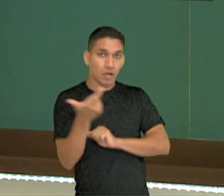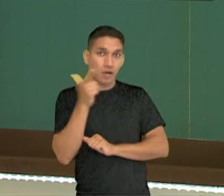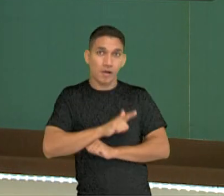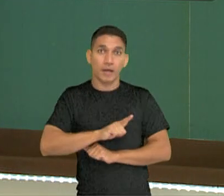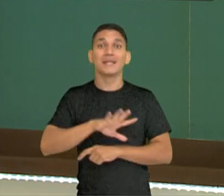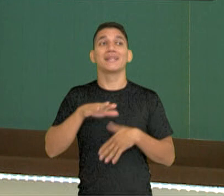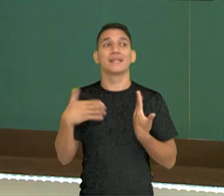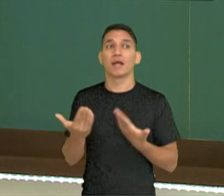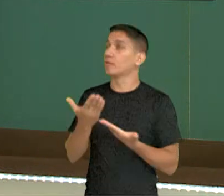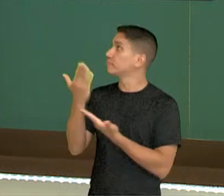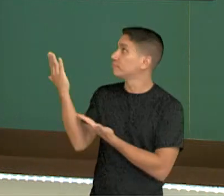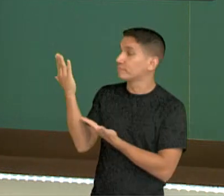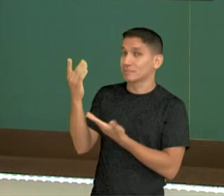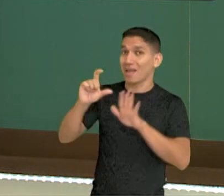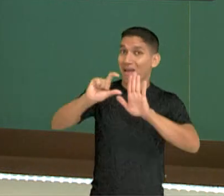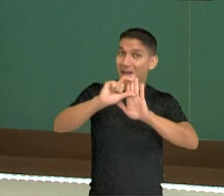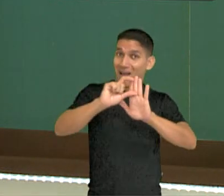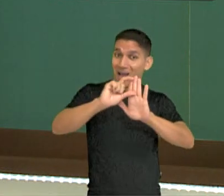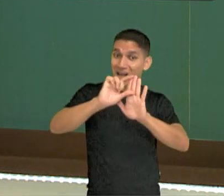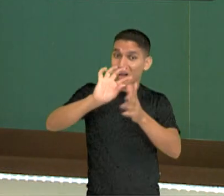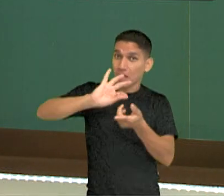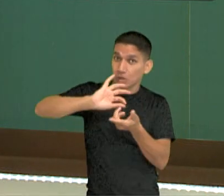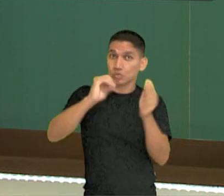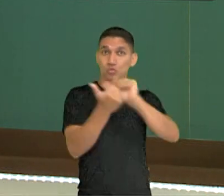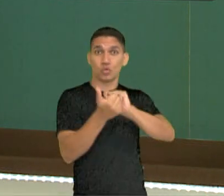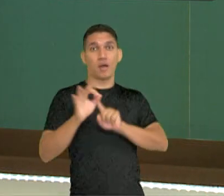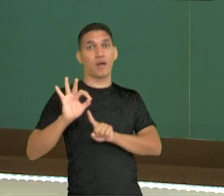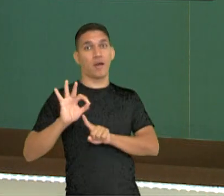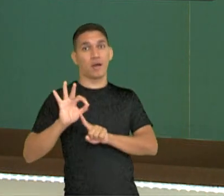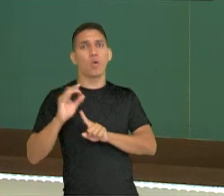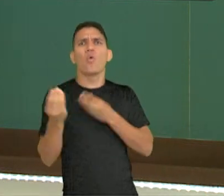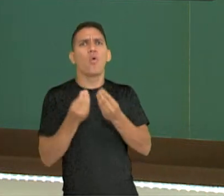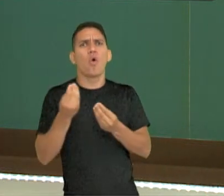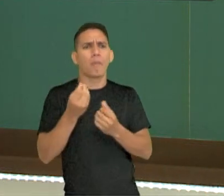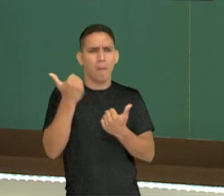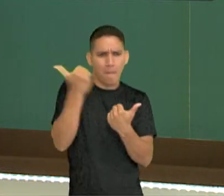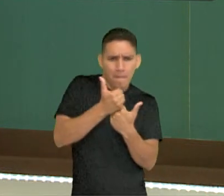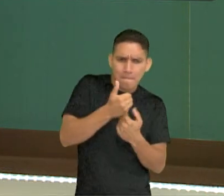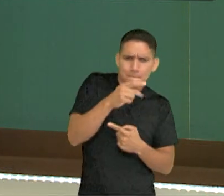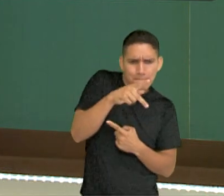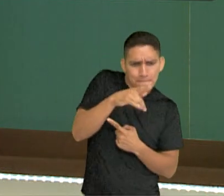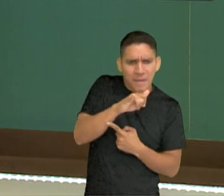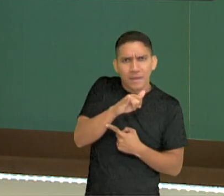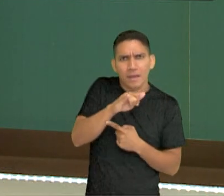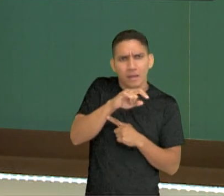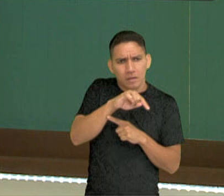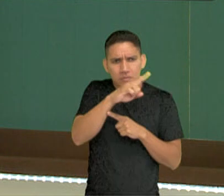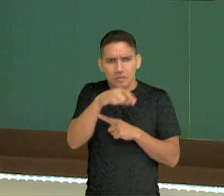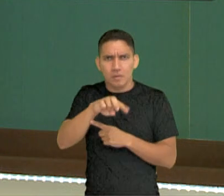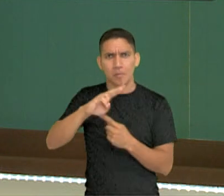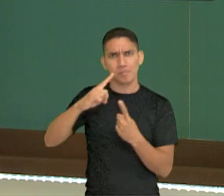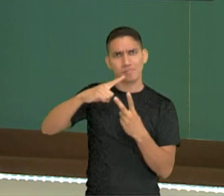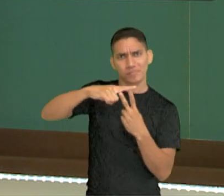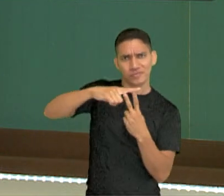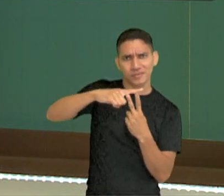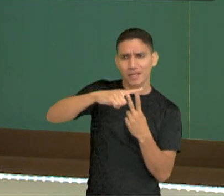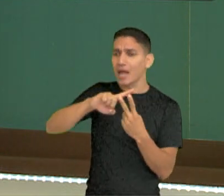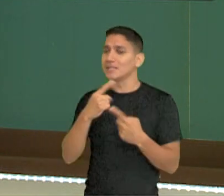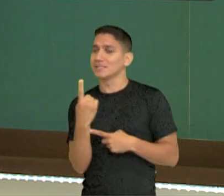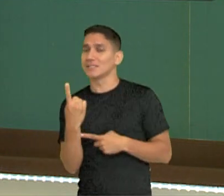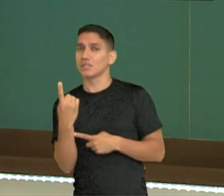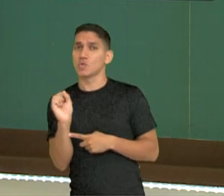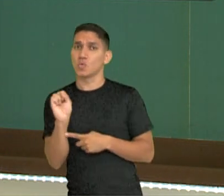de radianos para graus, como substituindo π por 180. Fazendo então a multiplicação de 5